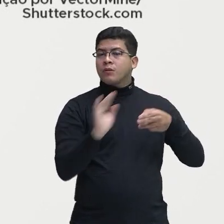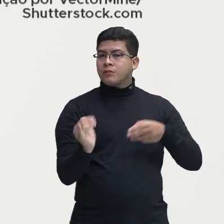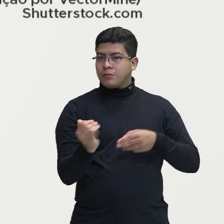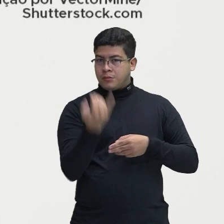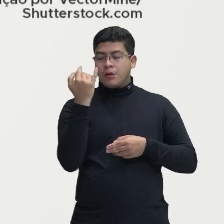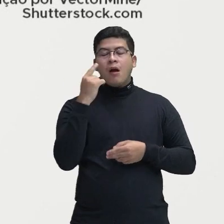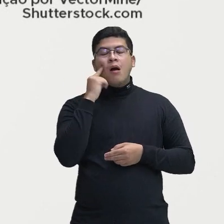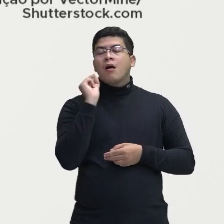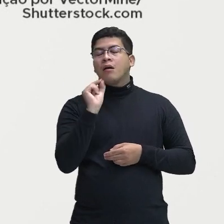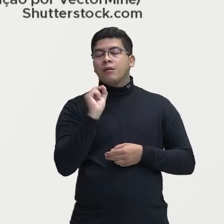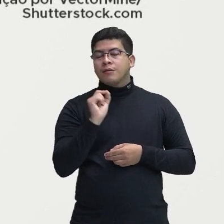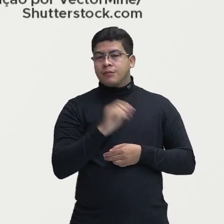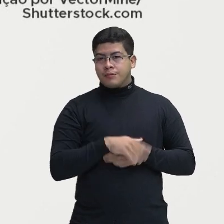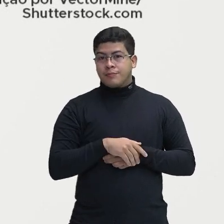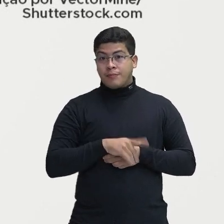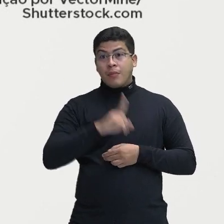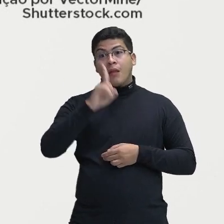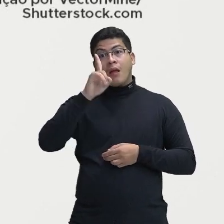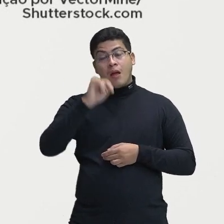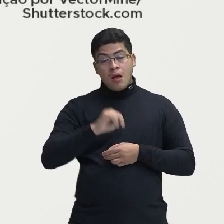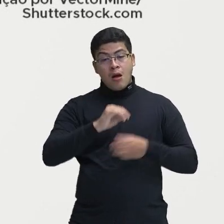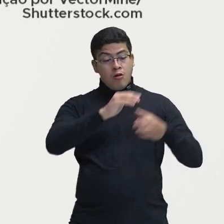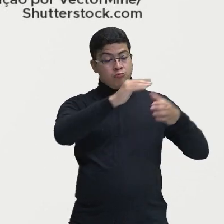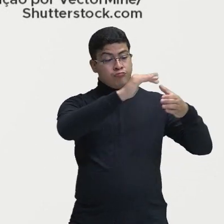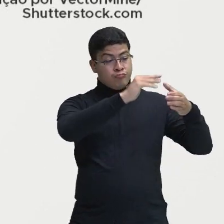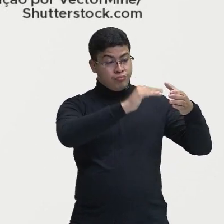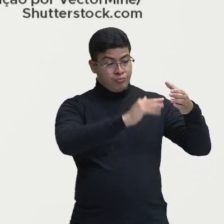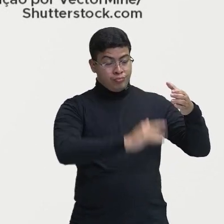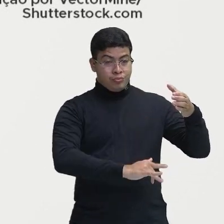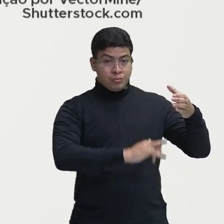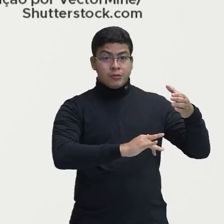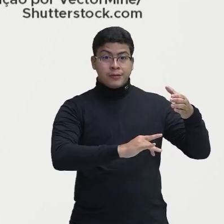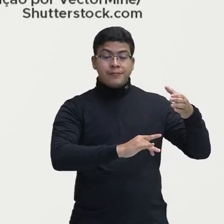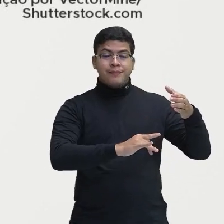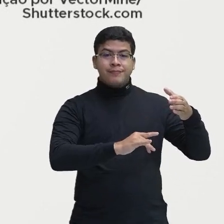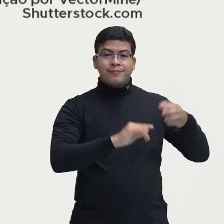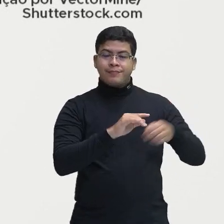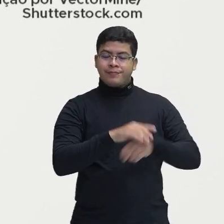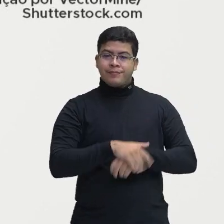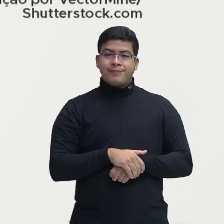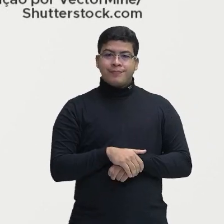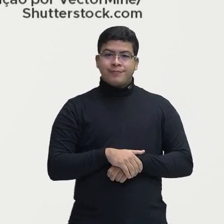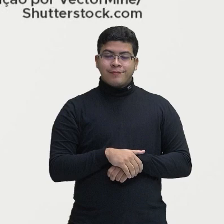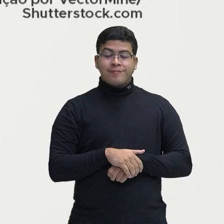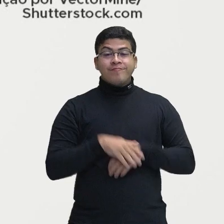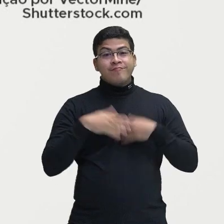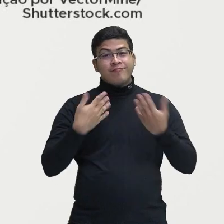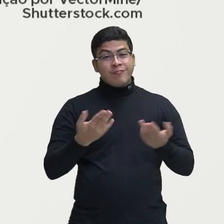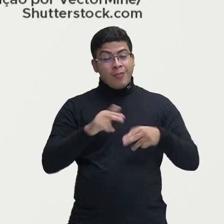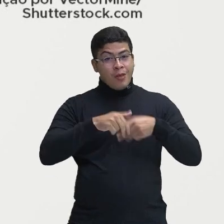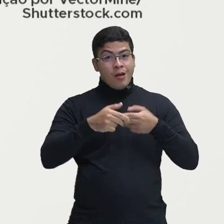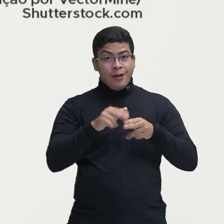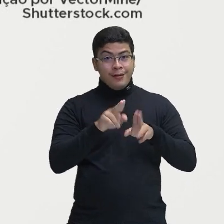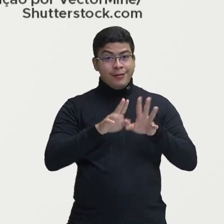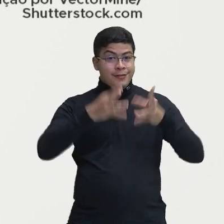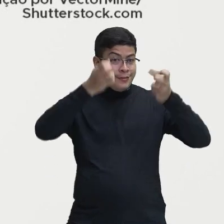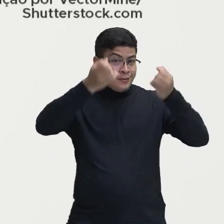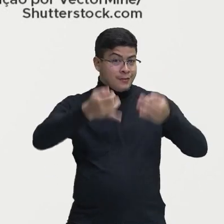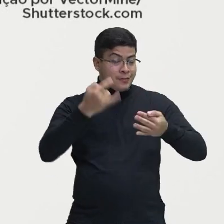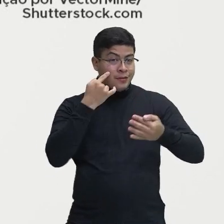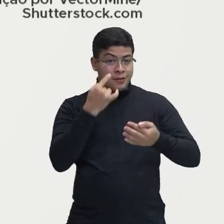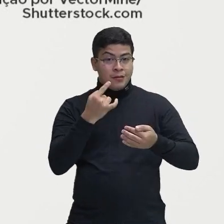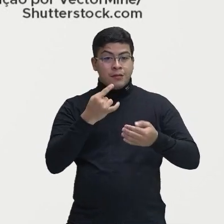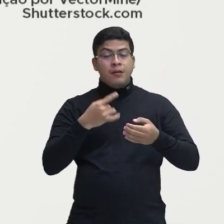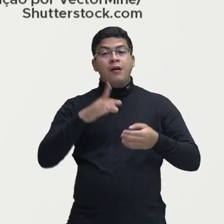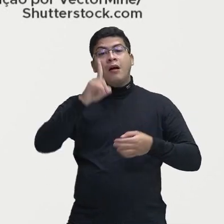gravidade, porque a tendência dele é de decantar, de ir lá para baixo, tá? Então, a decantação é quando esses